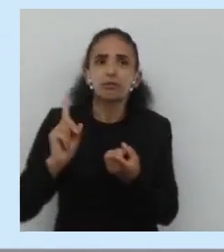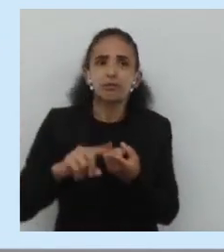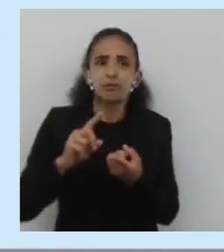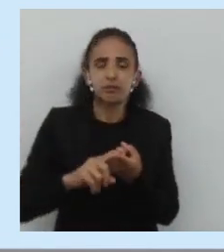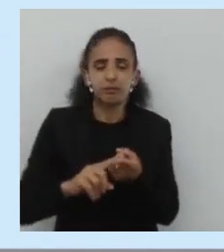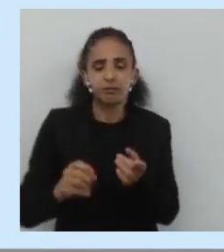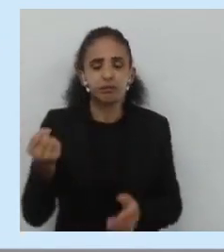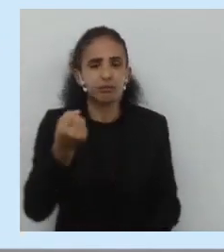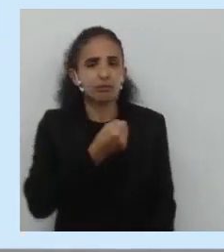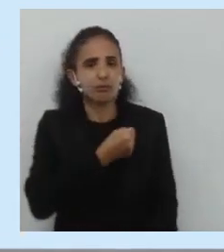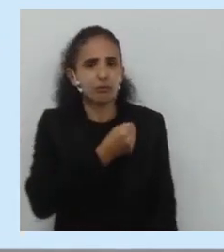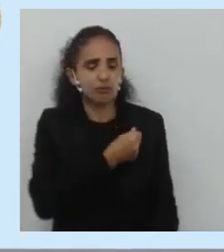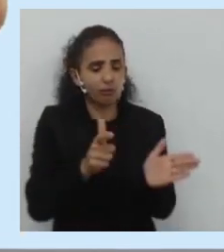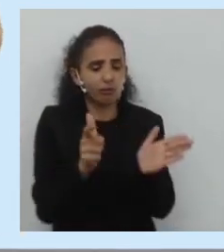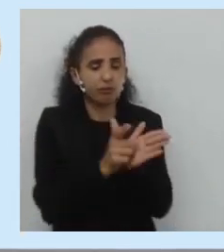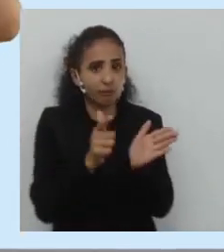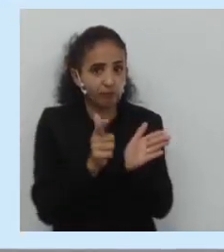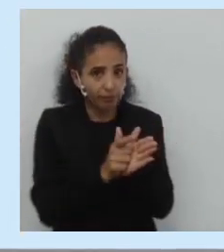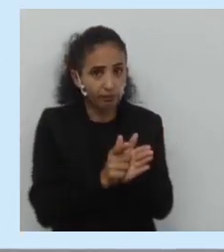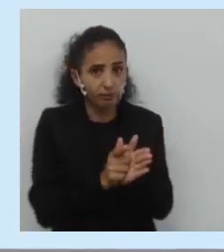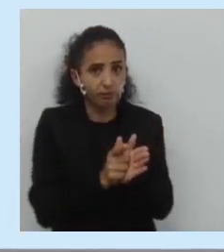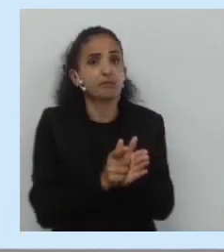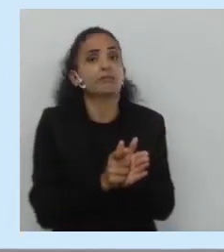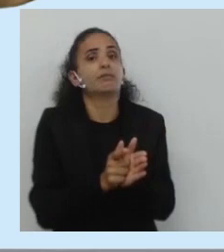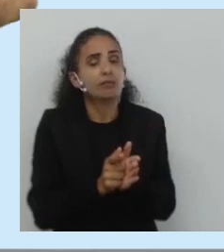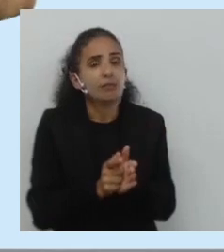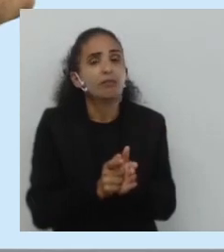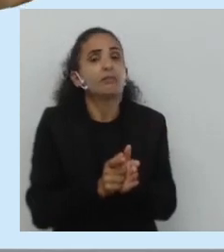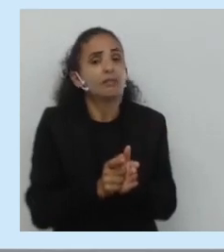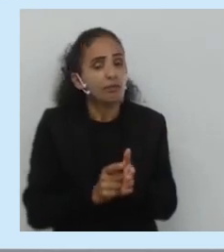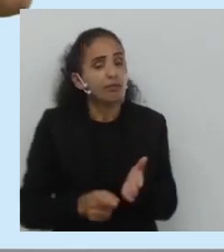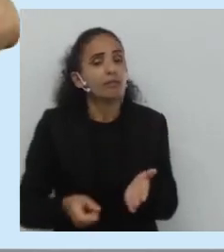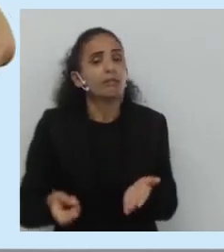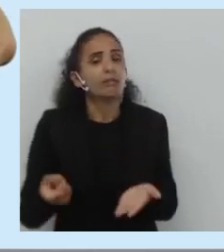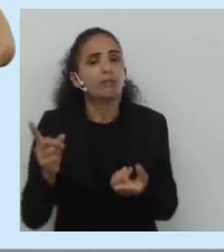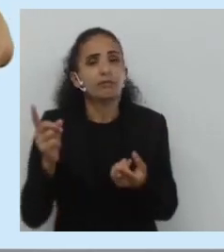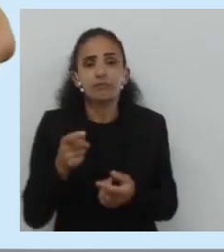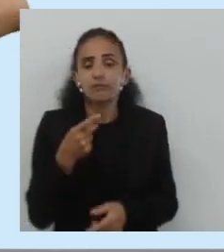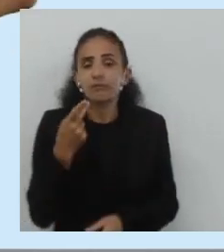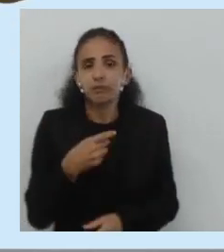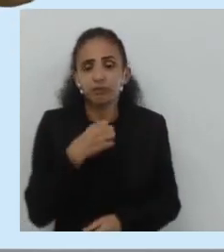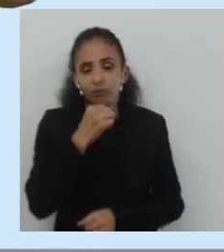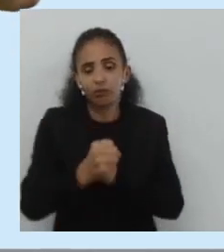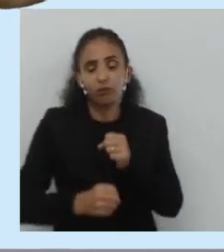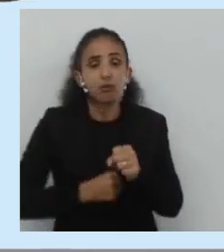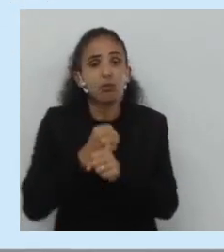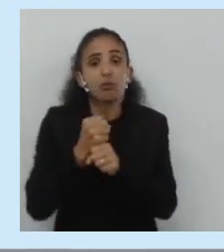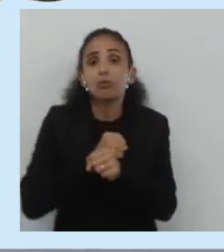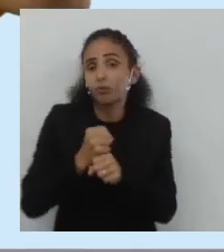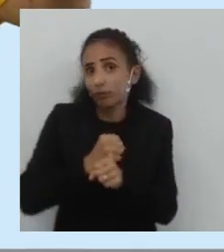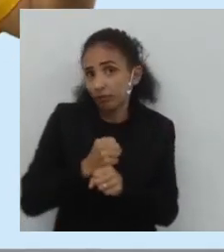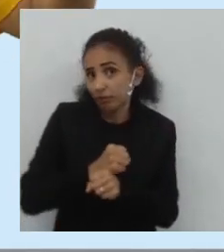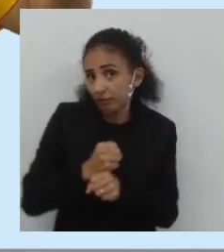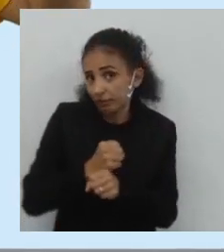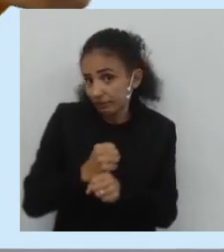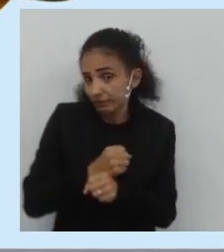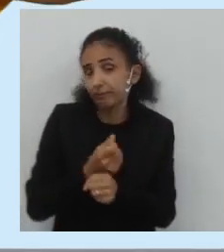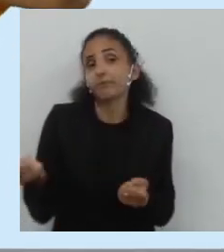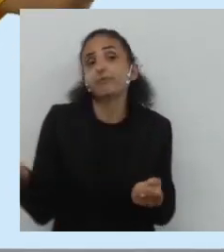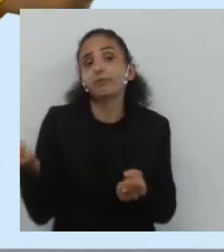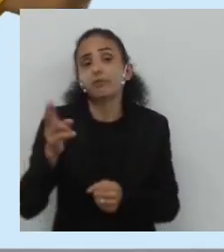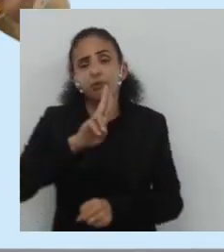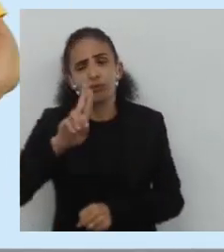sobrenome, e o número da página, marcando que foi tirado dali, segundo fulano de tal,